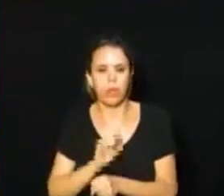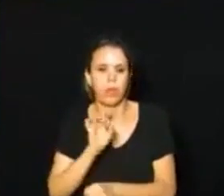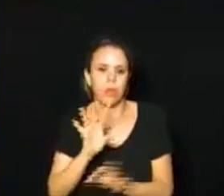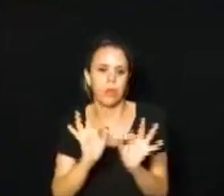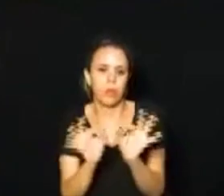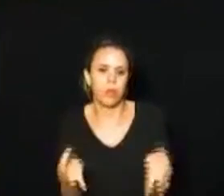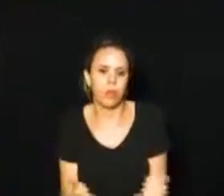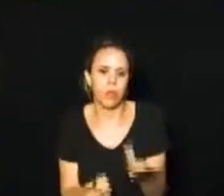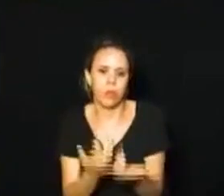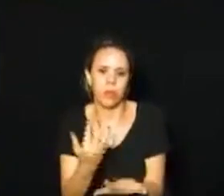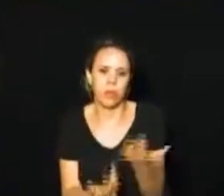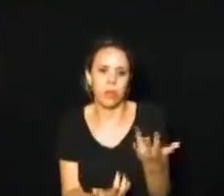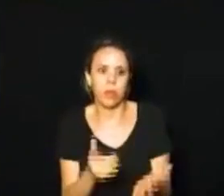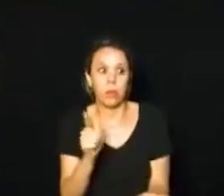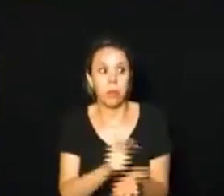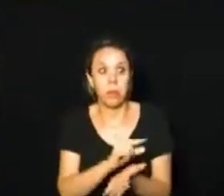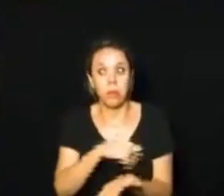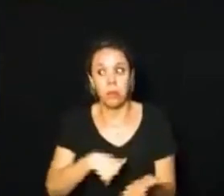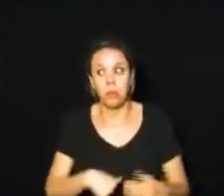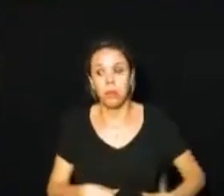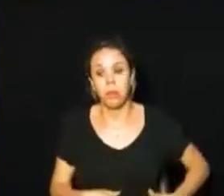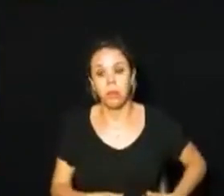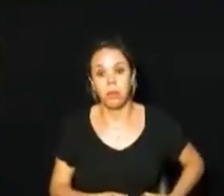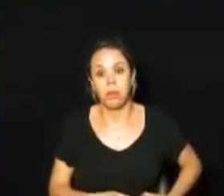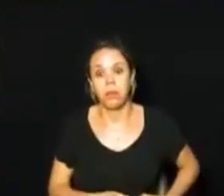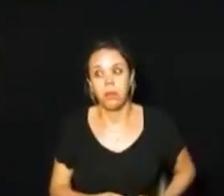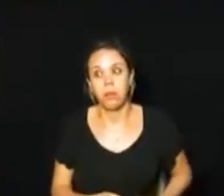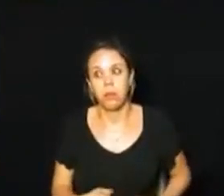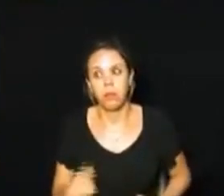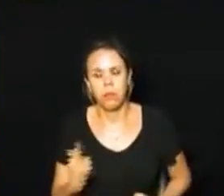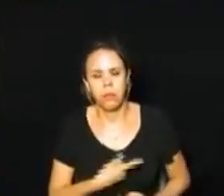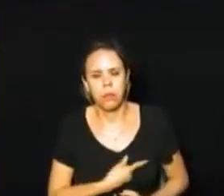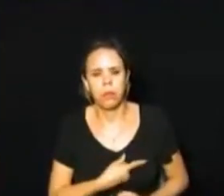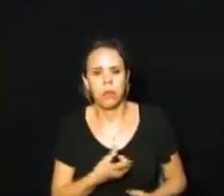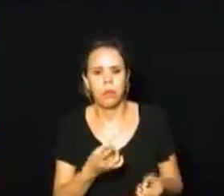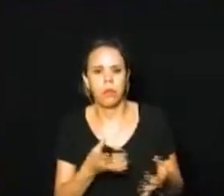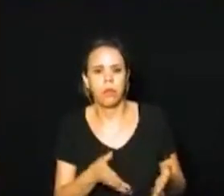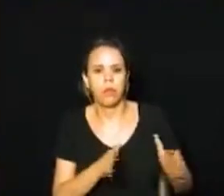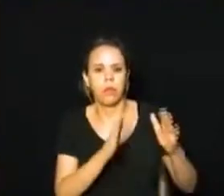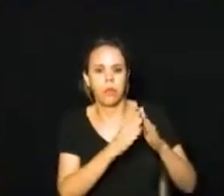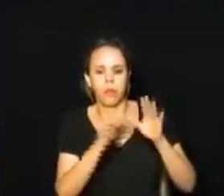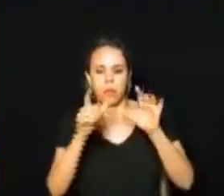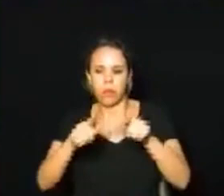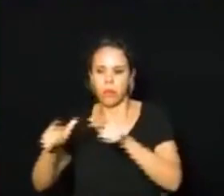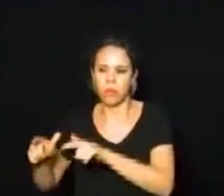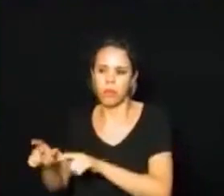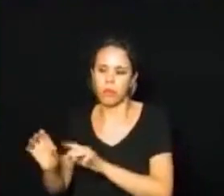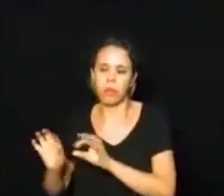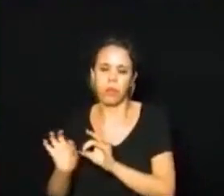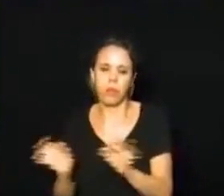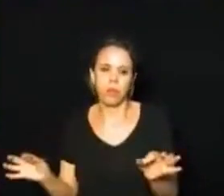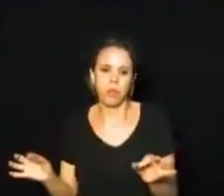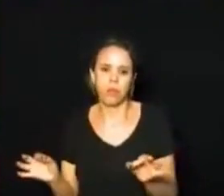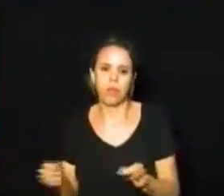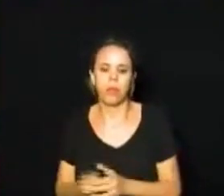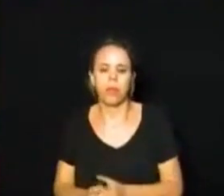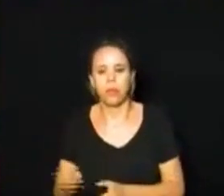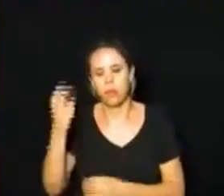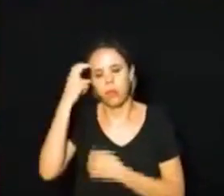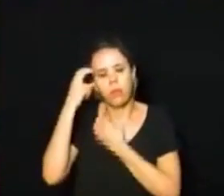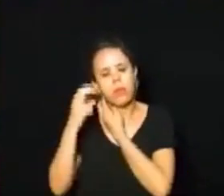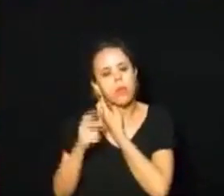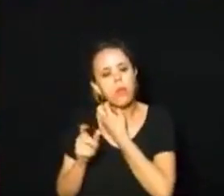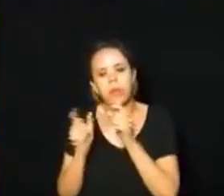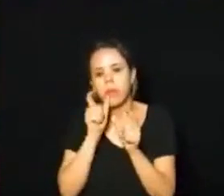foram simplesmente Queimados E com isso nós nos refugiamos muitas vezes na expressão